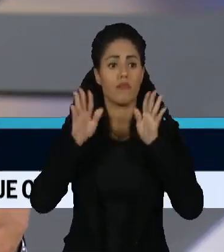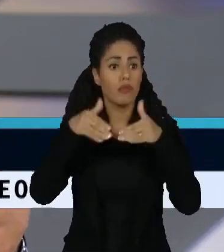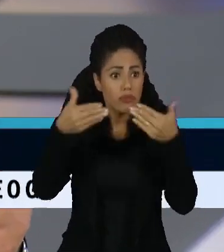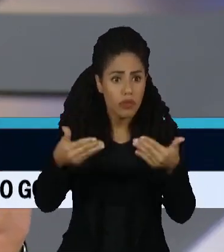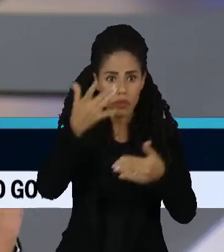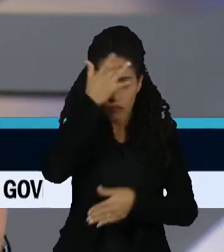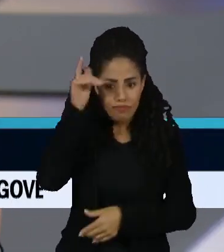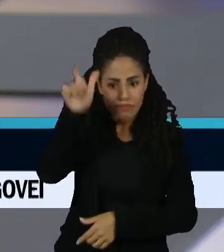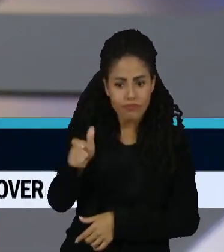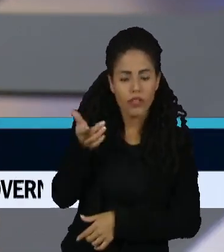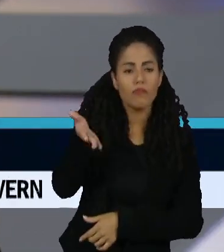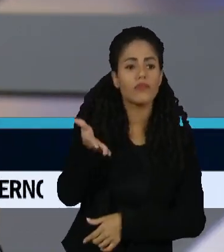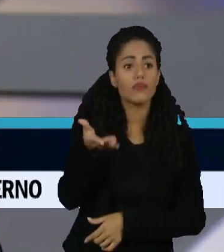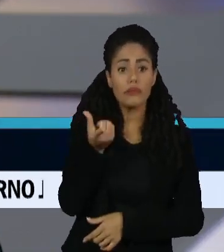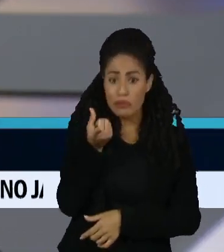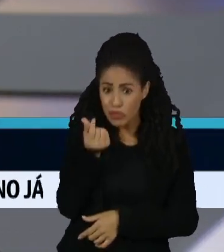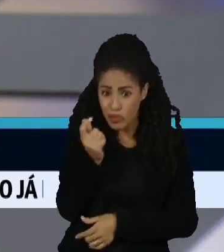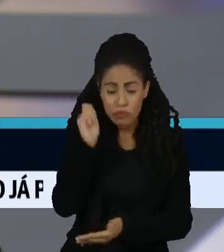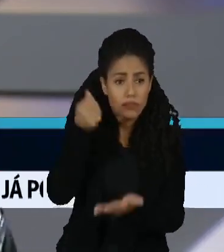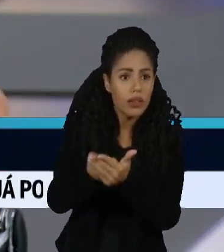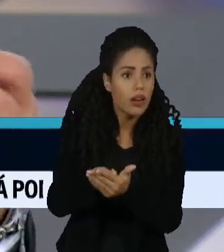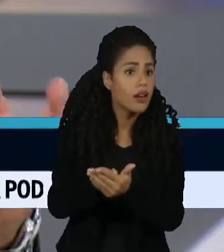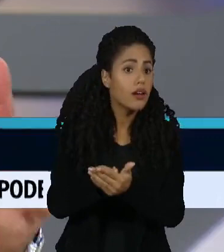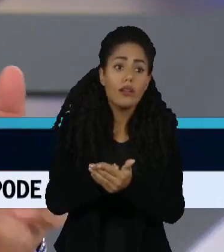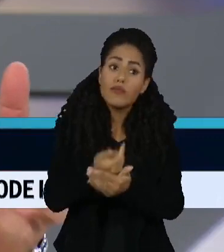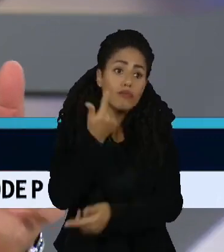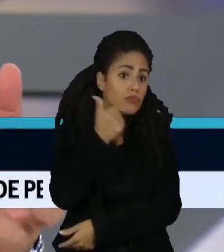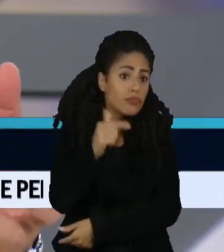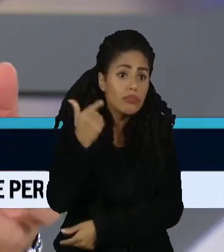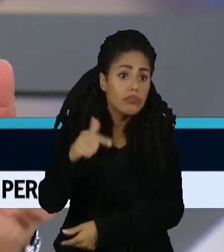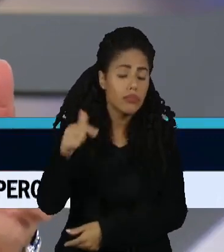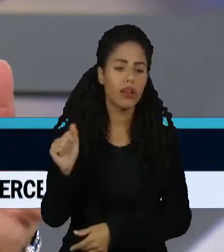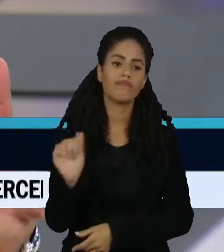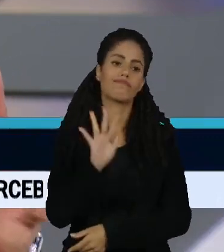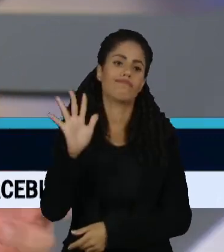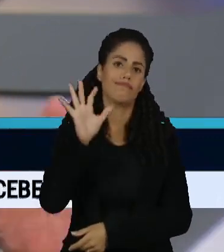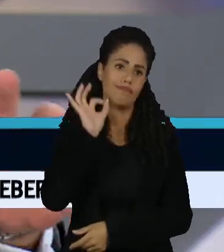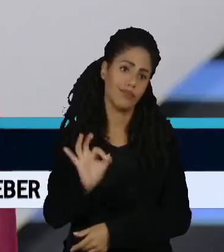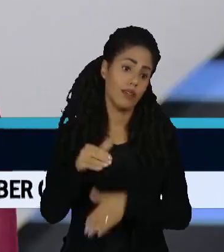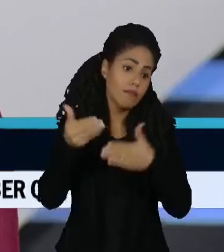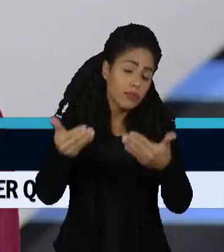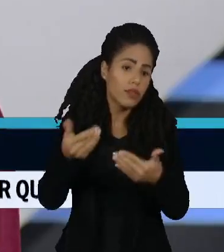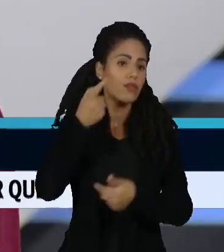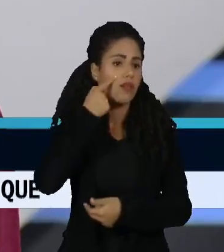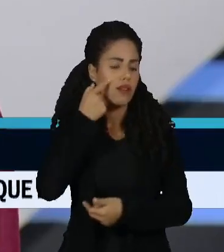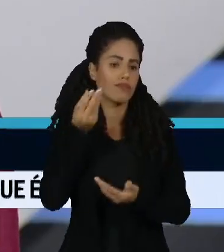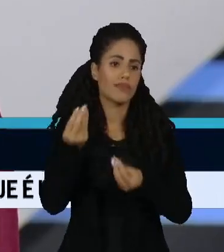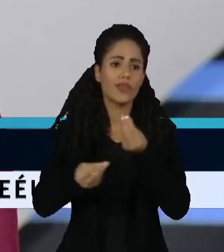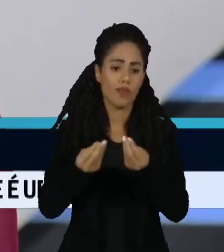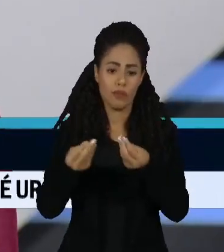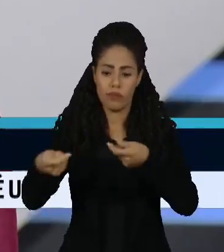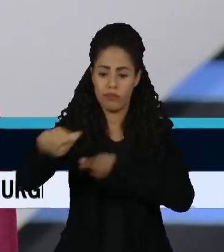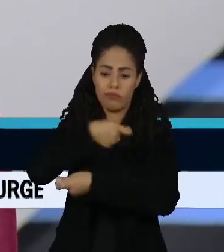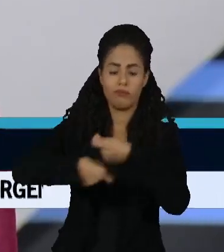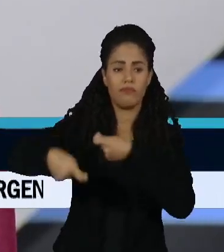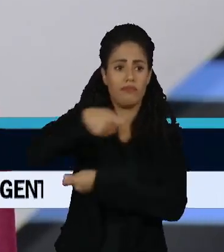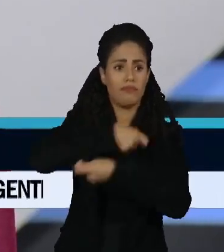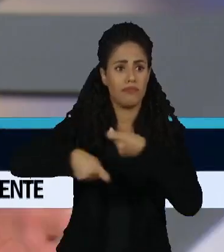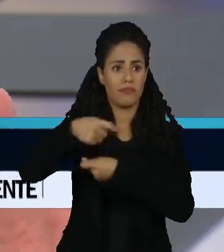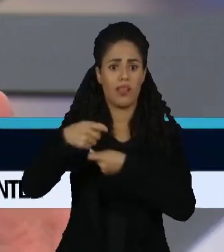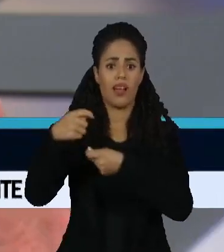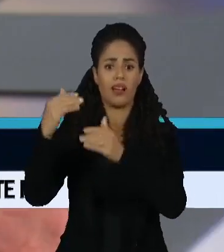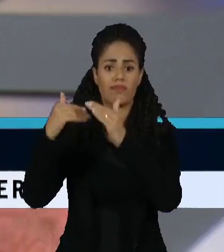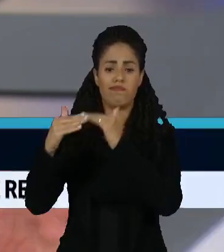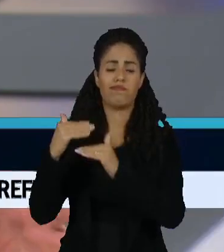o consumidor final não tem dinheiro para pagar esse custo. É muito caro esse financiamento. Não é? E no momento onde a economia andando para